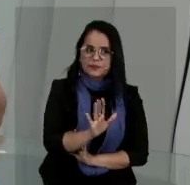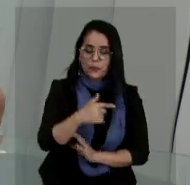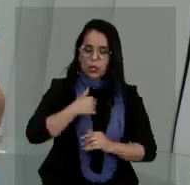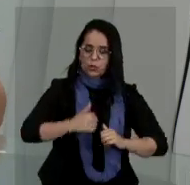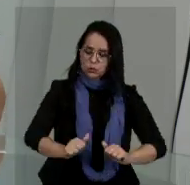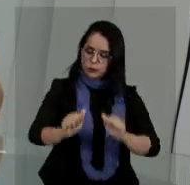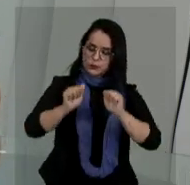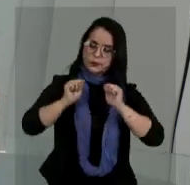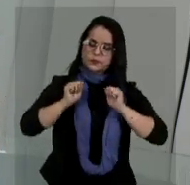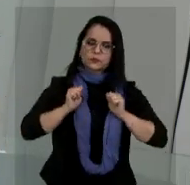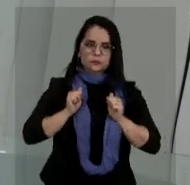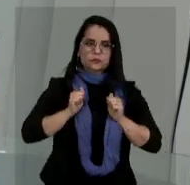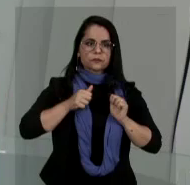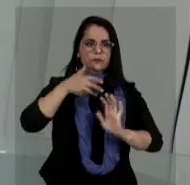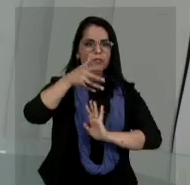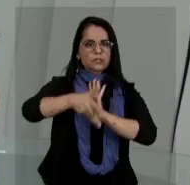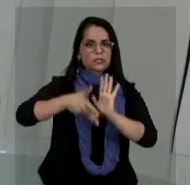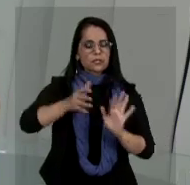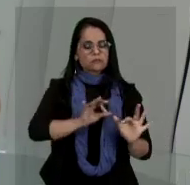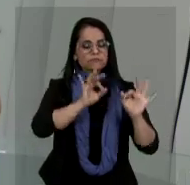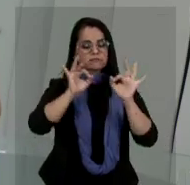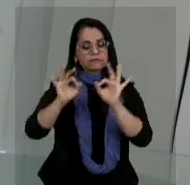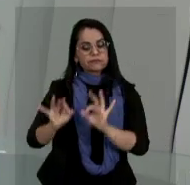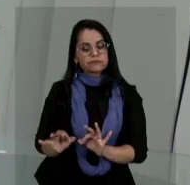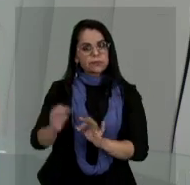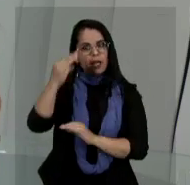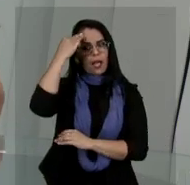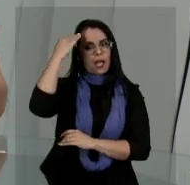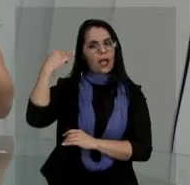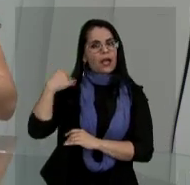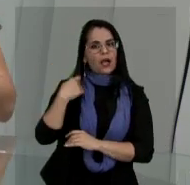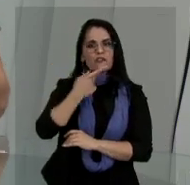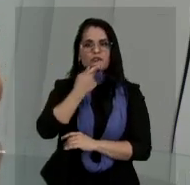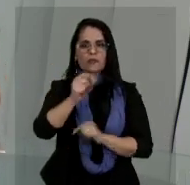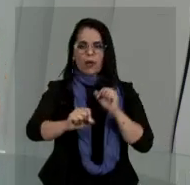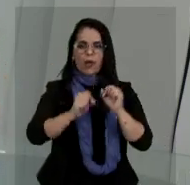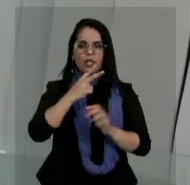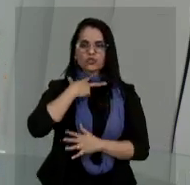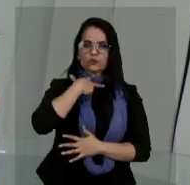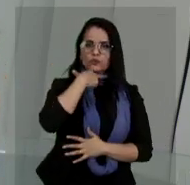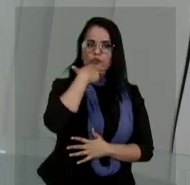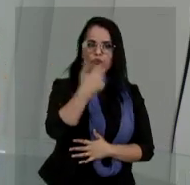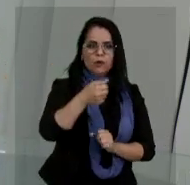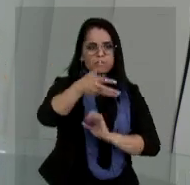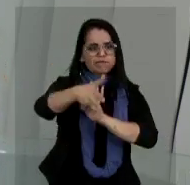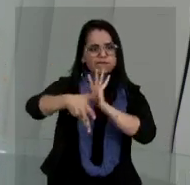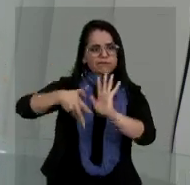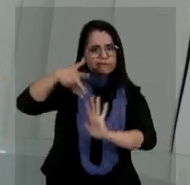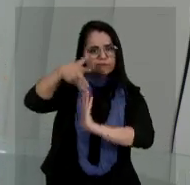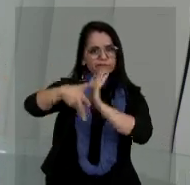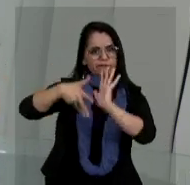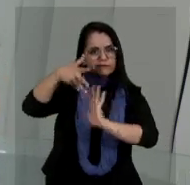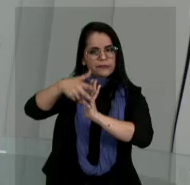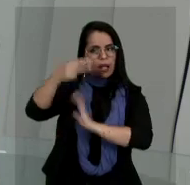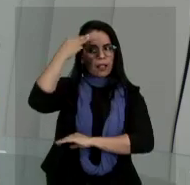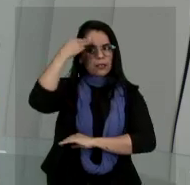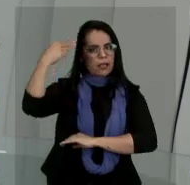neutra, sinalizando o que eu estou falando. Ela está dando voz à minha